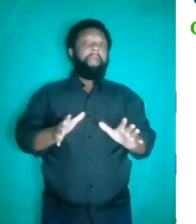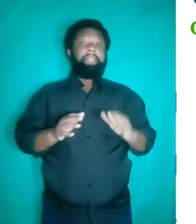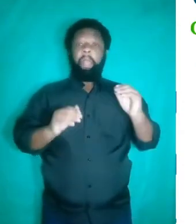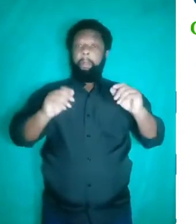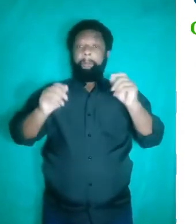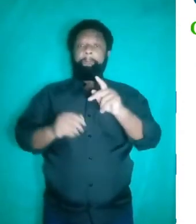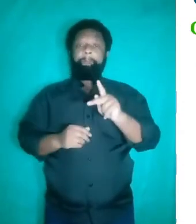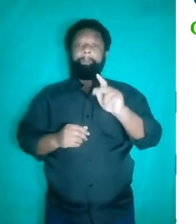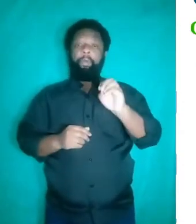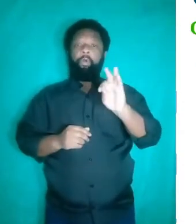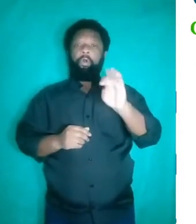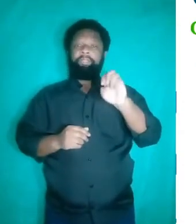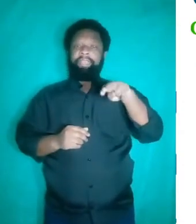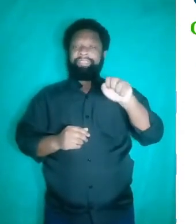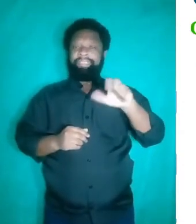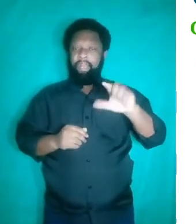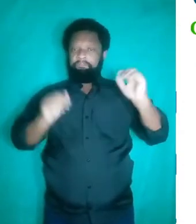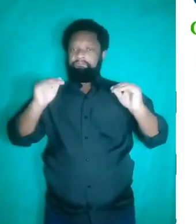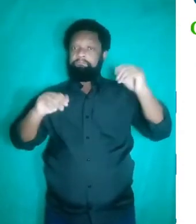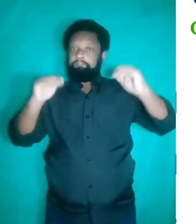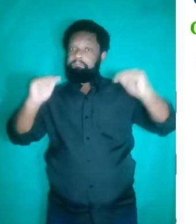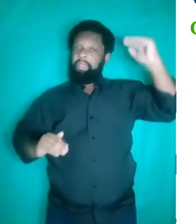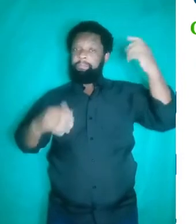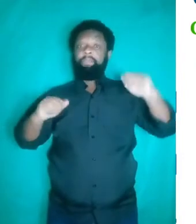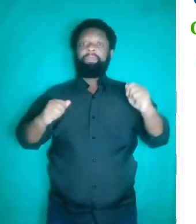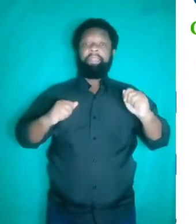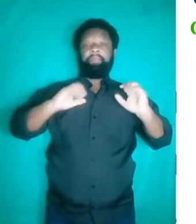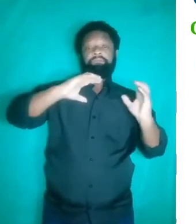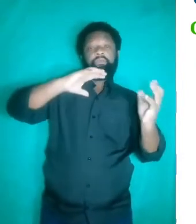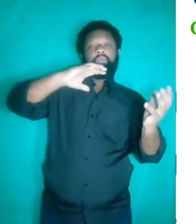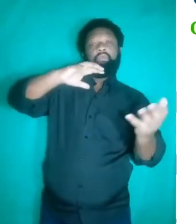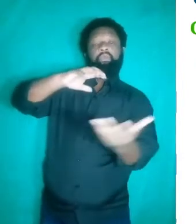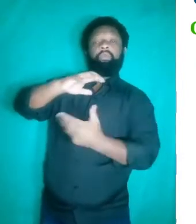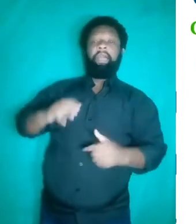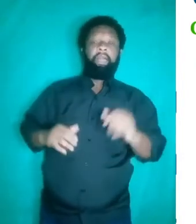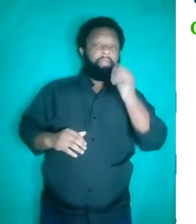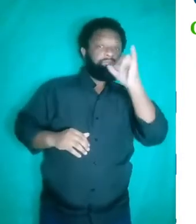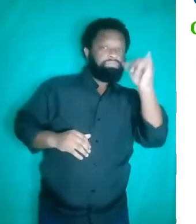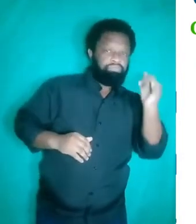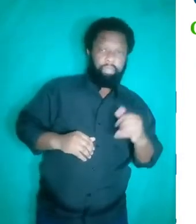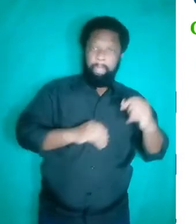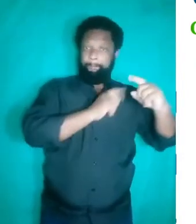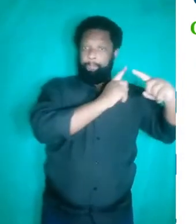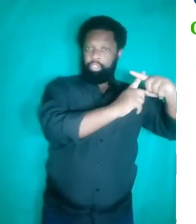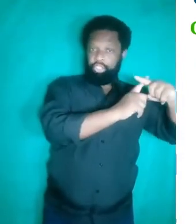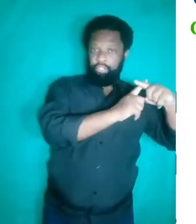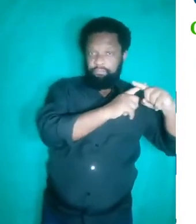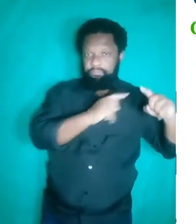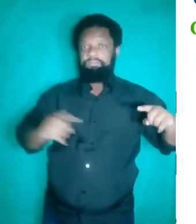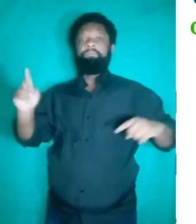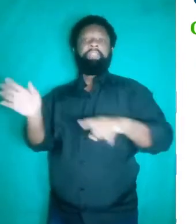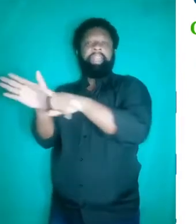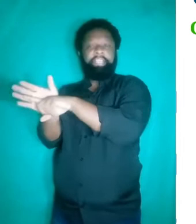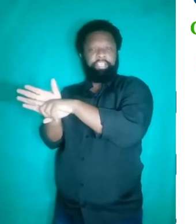tinha. Para ter diferença de potencial, a gente precisava, por exemplo, ter um campo elétrico. Tinha um campo elétrico uniforme, a gente tinha uma placa